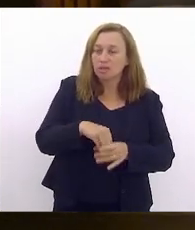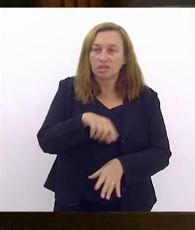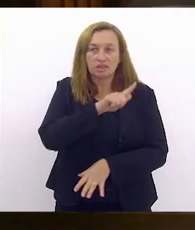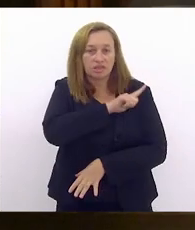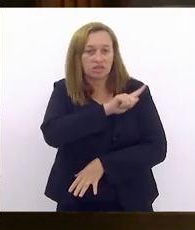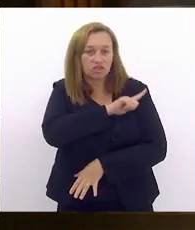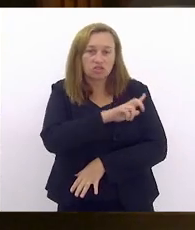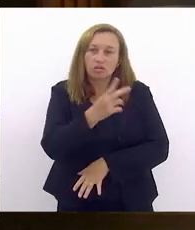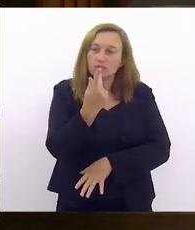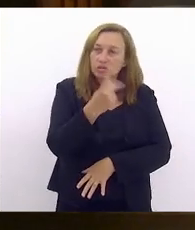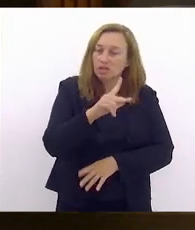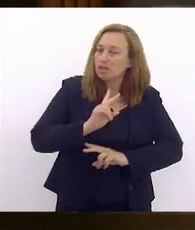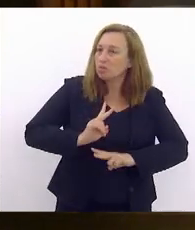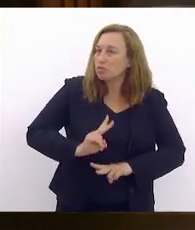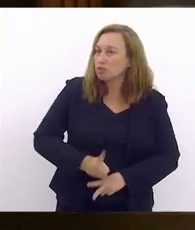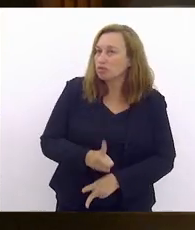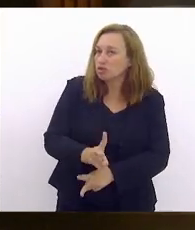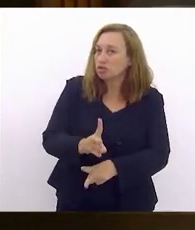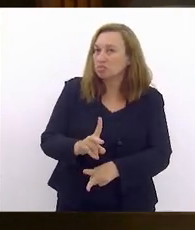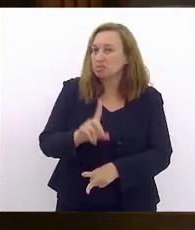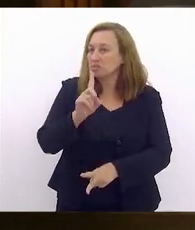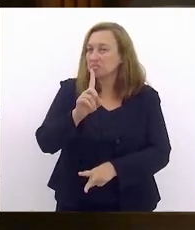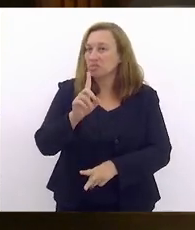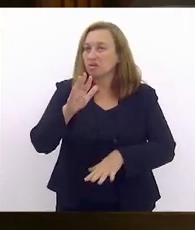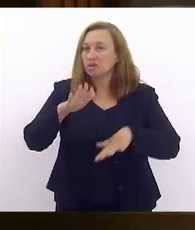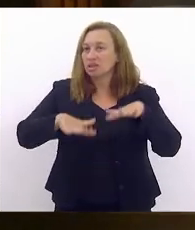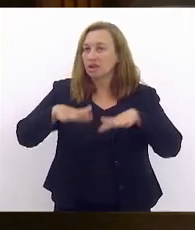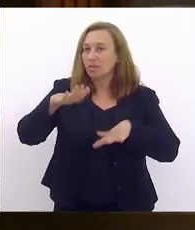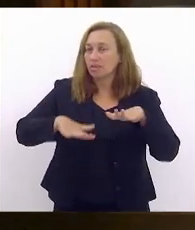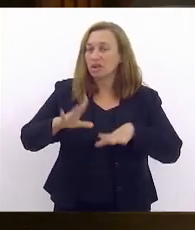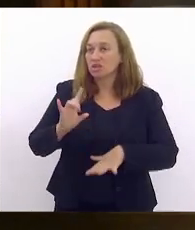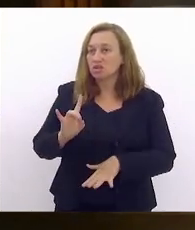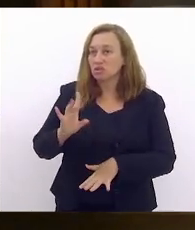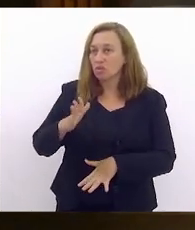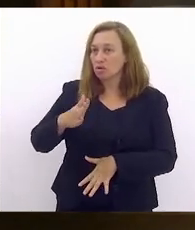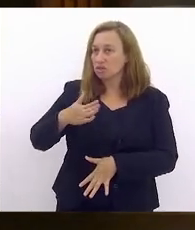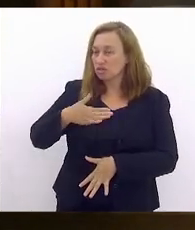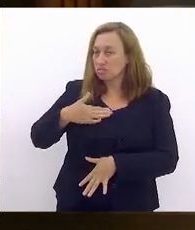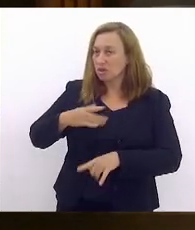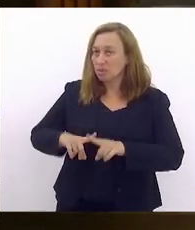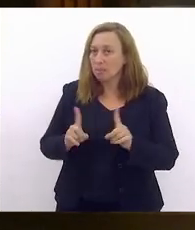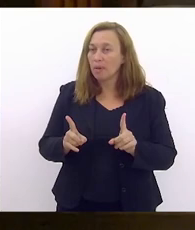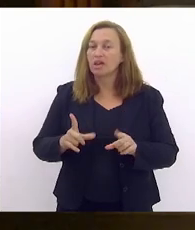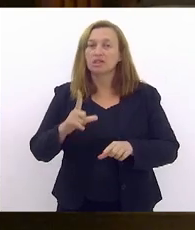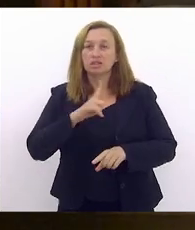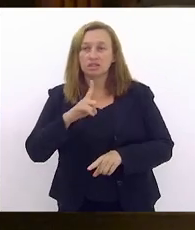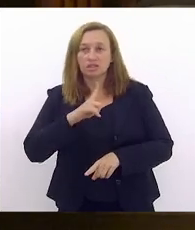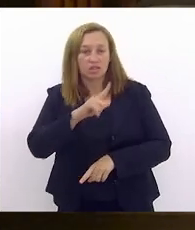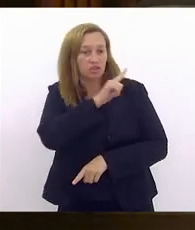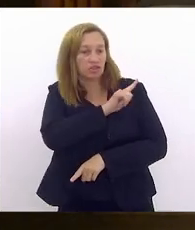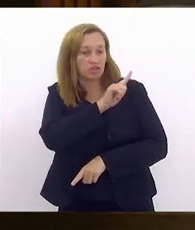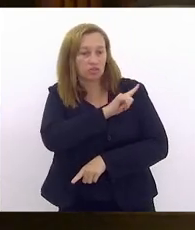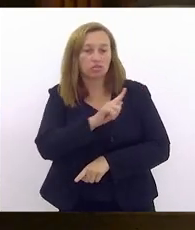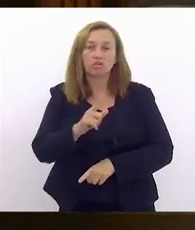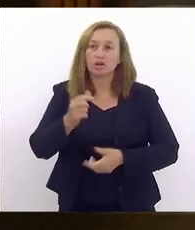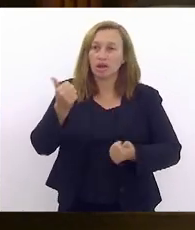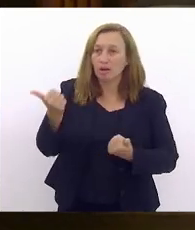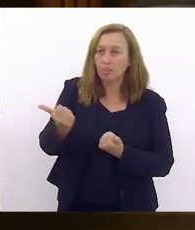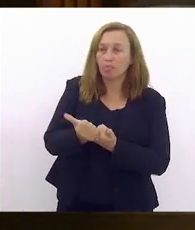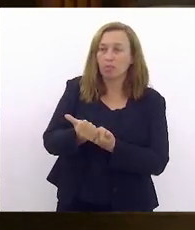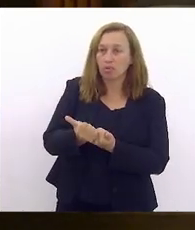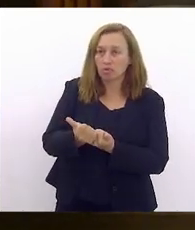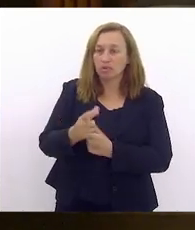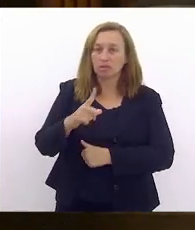por continuar, porque não depende só de você ser sambista, mas de você ter dirigentes que te apoiem. E nada